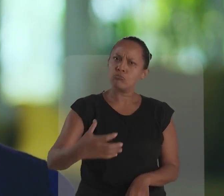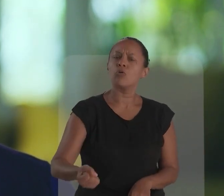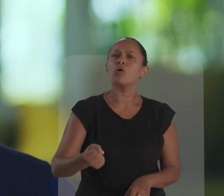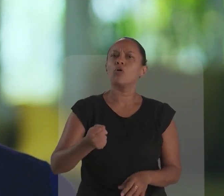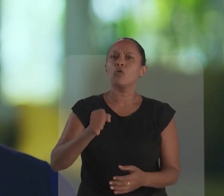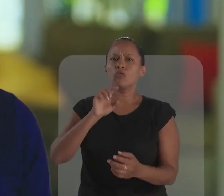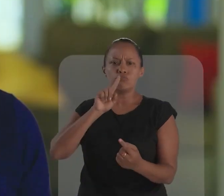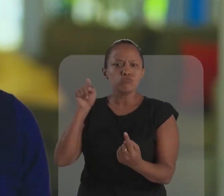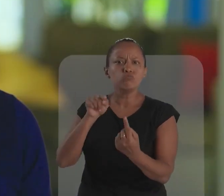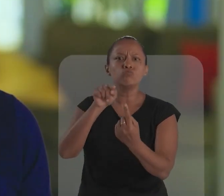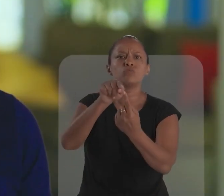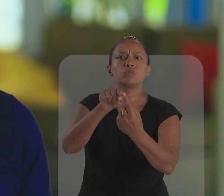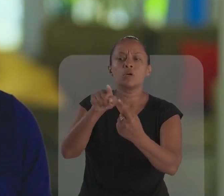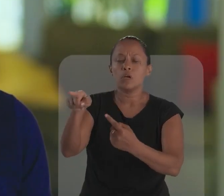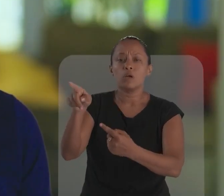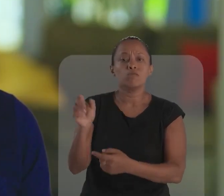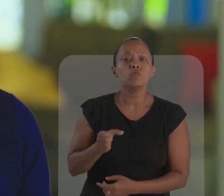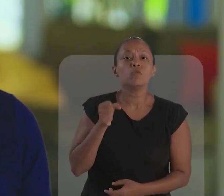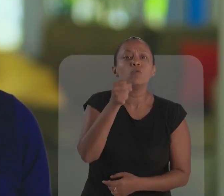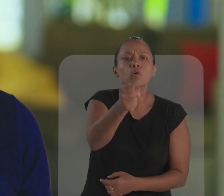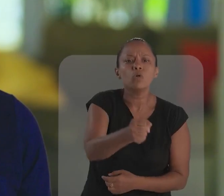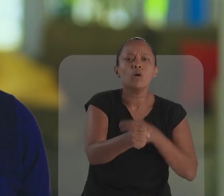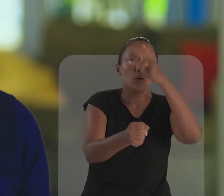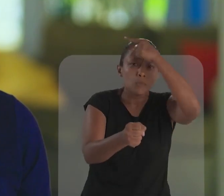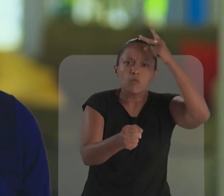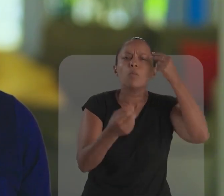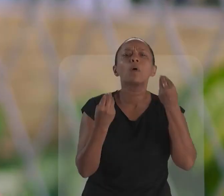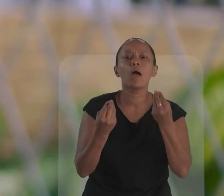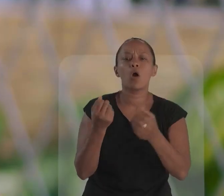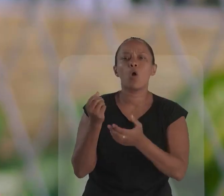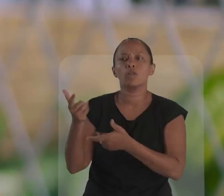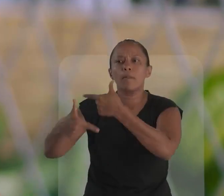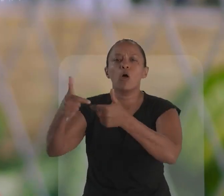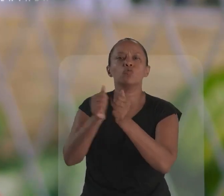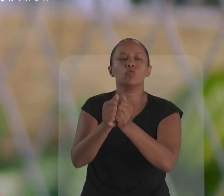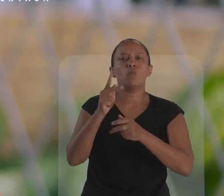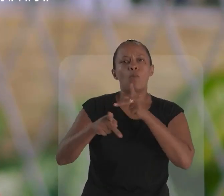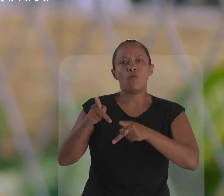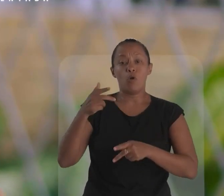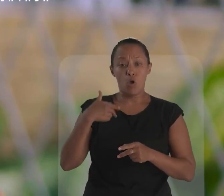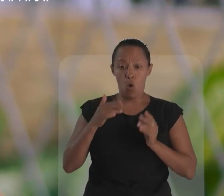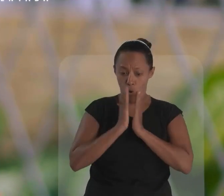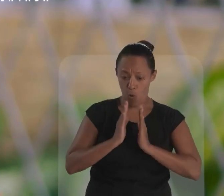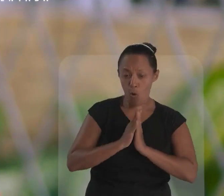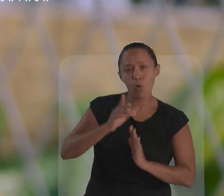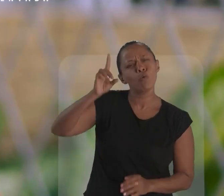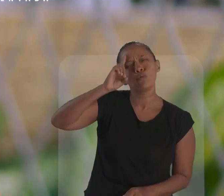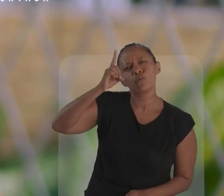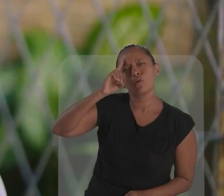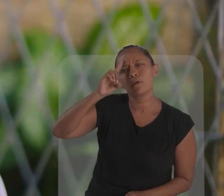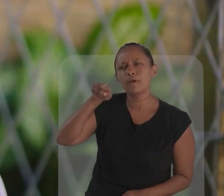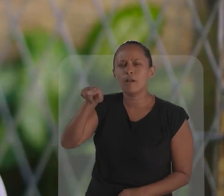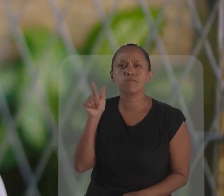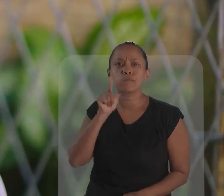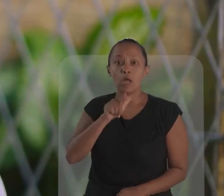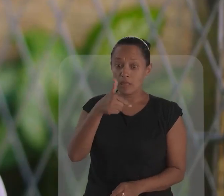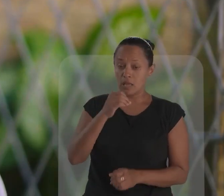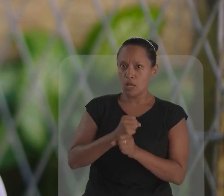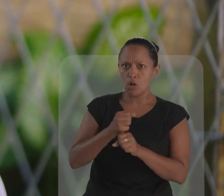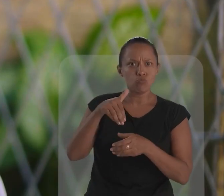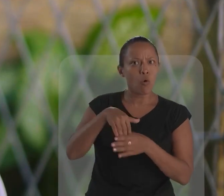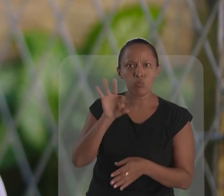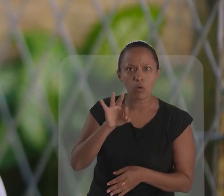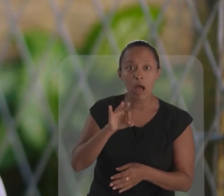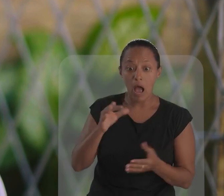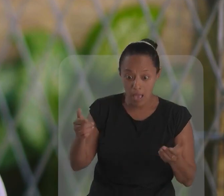e, principalmente, estar no poder para trabalhar para o povo. Eu rezo todo dia para ela ganhar. 10 anos que eu não voto.